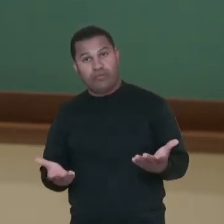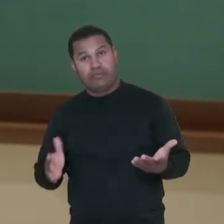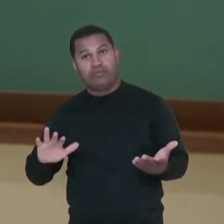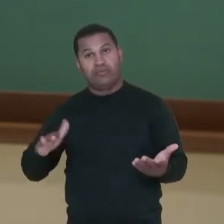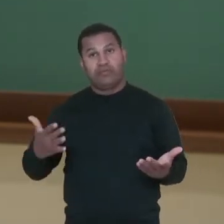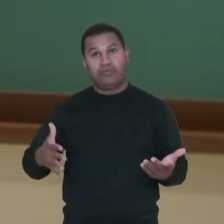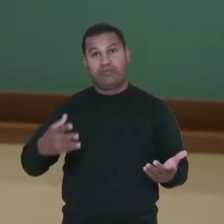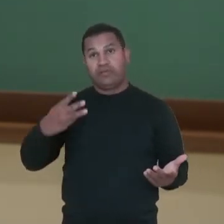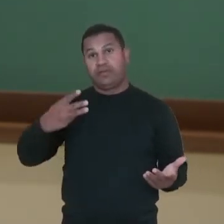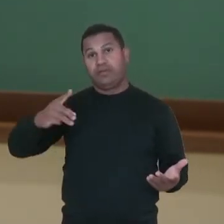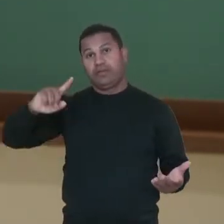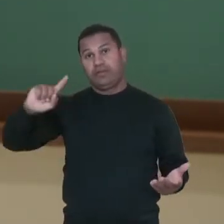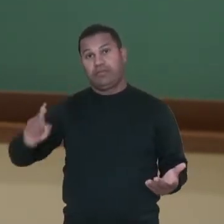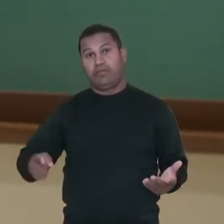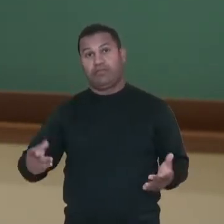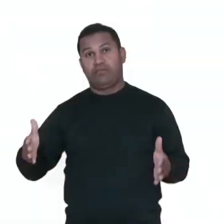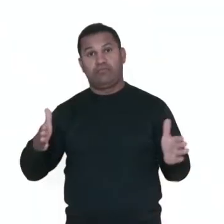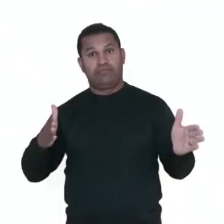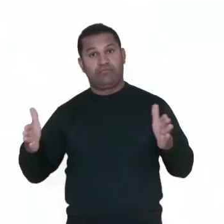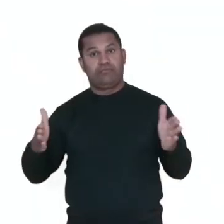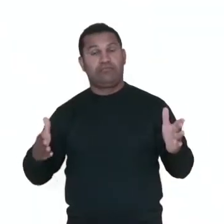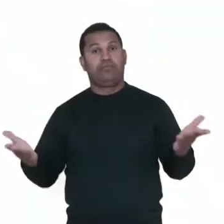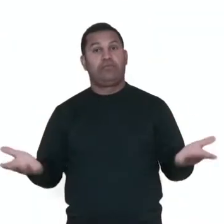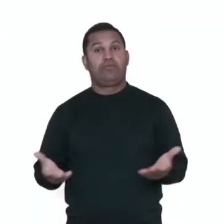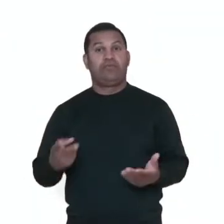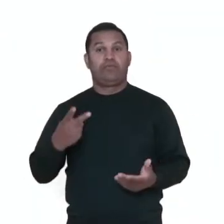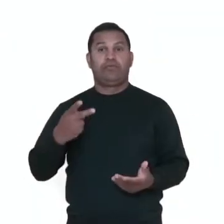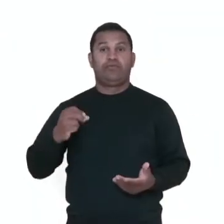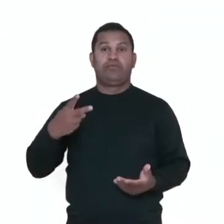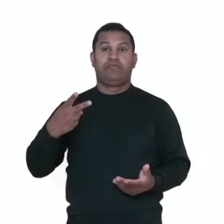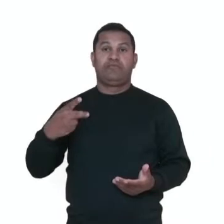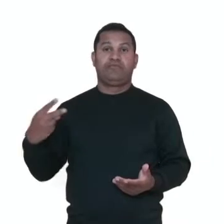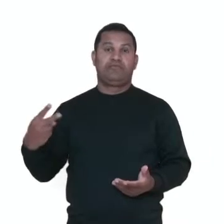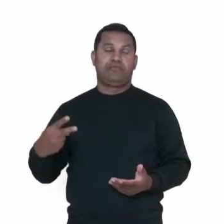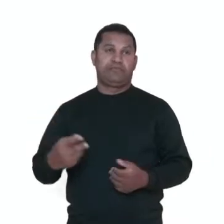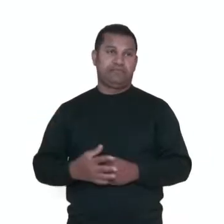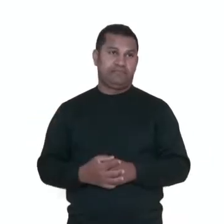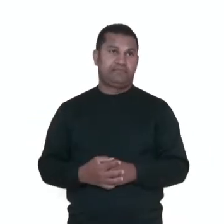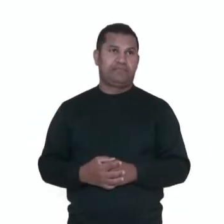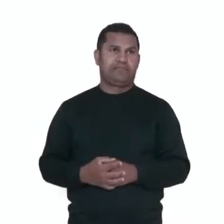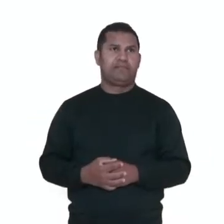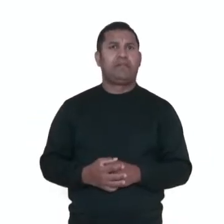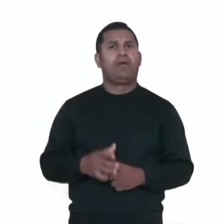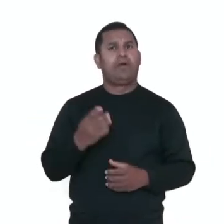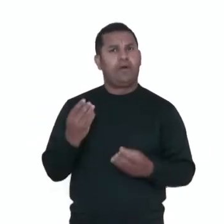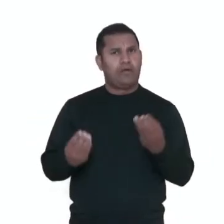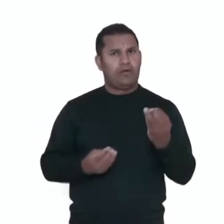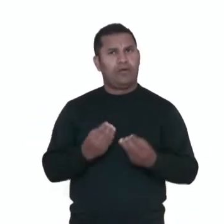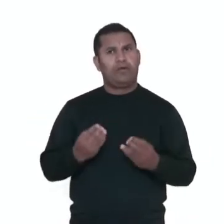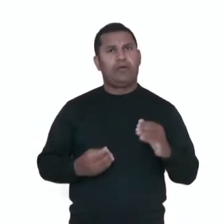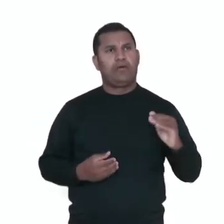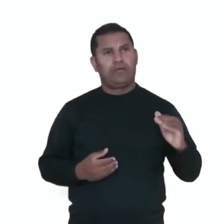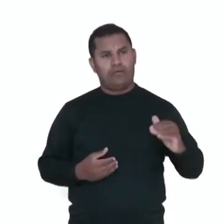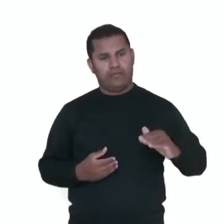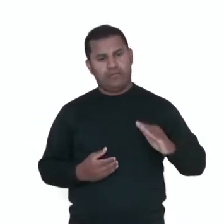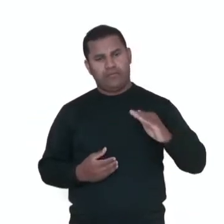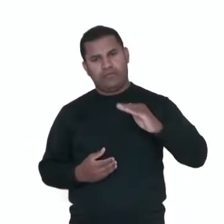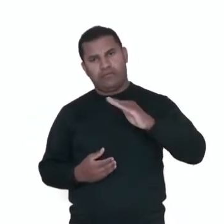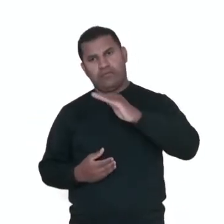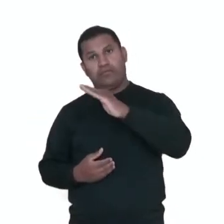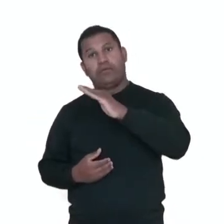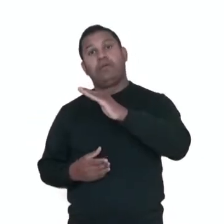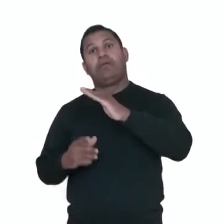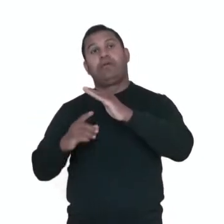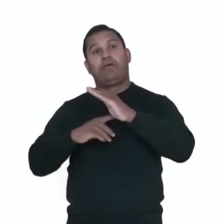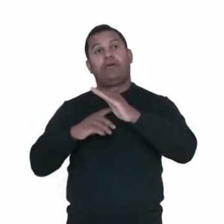ok? Muito bem. Então, olha só, aqui nós temos no geral uma evolução do PIB per capita. Nós estamos no geral melhorando, apesar